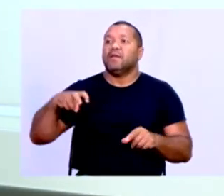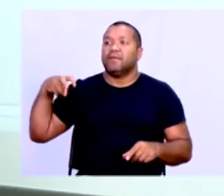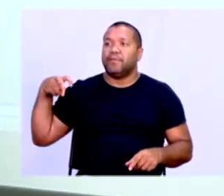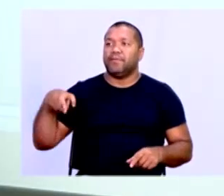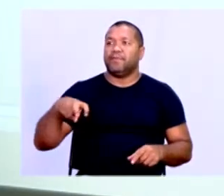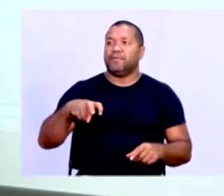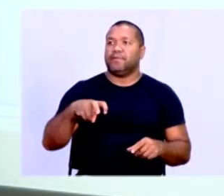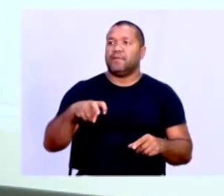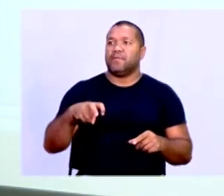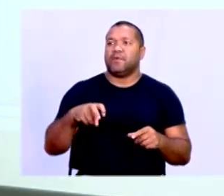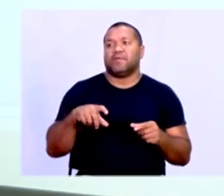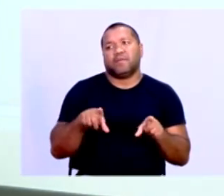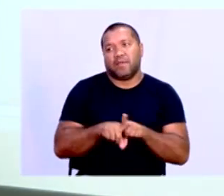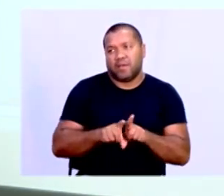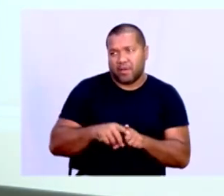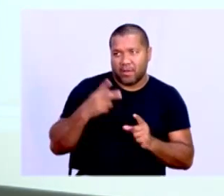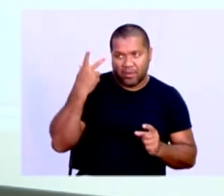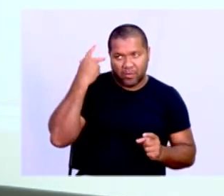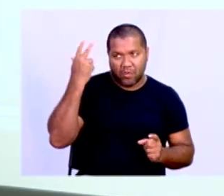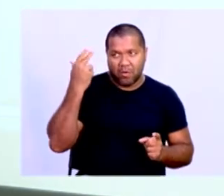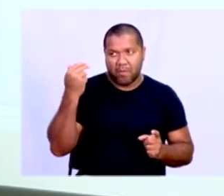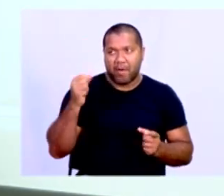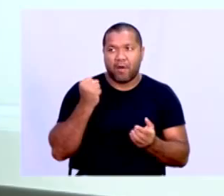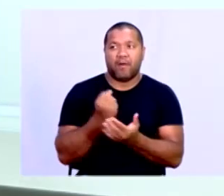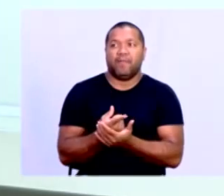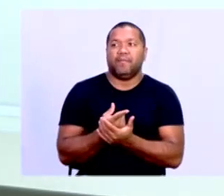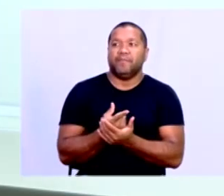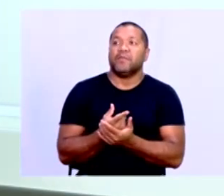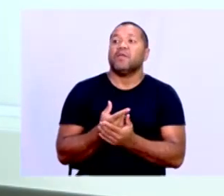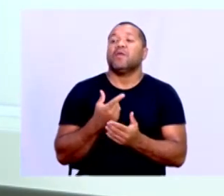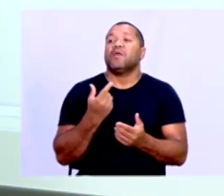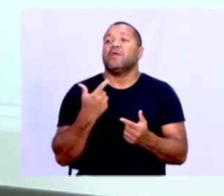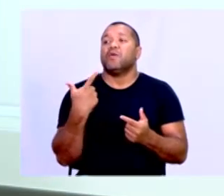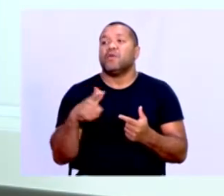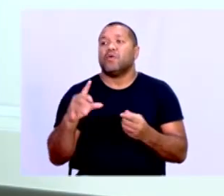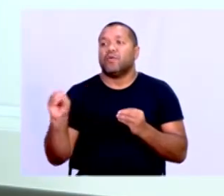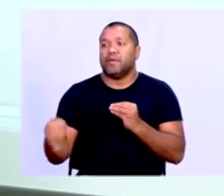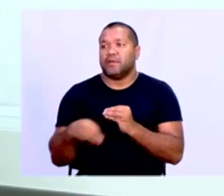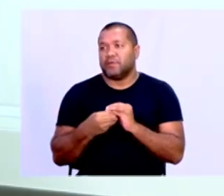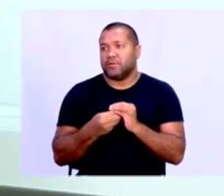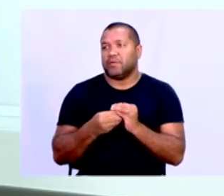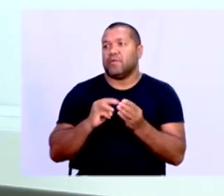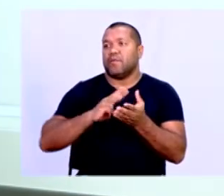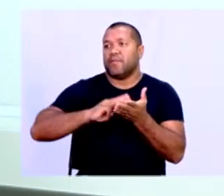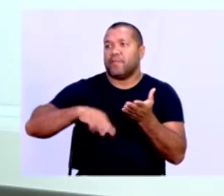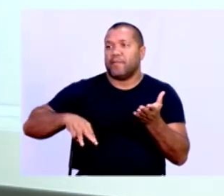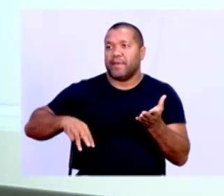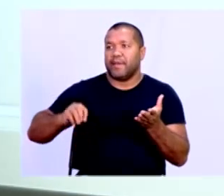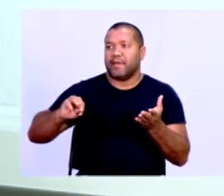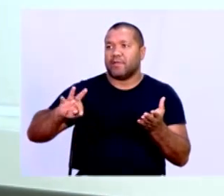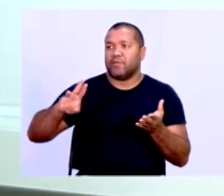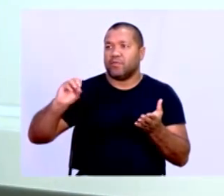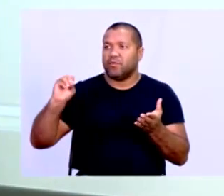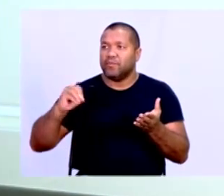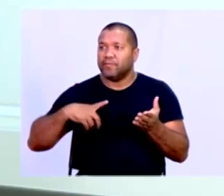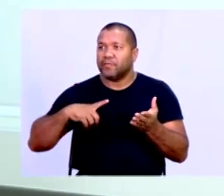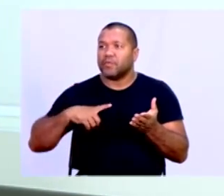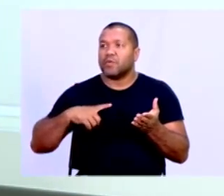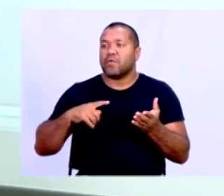tarifa normal, que é o método normal de tarifa, e eu criei outro método tarifa com o parâmetro